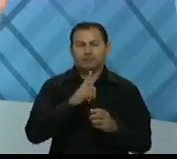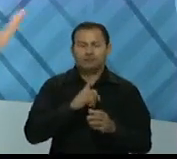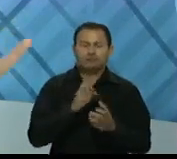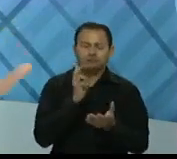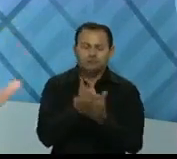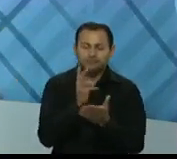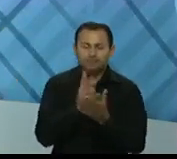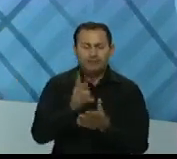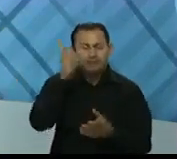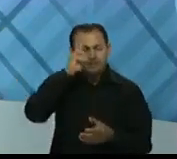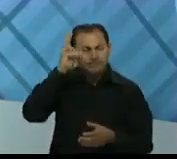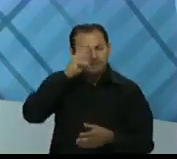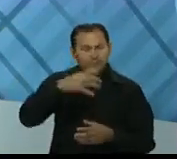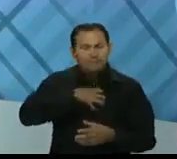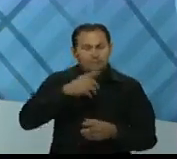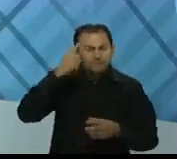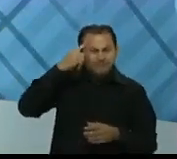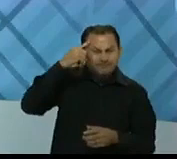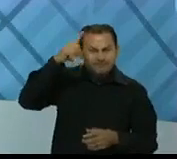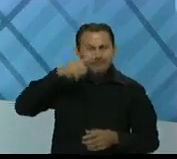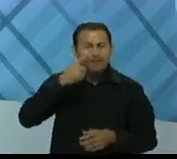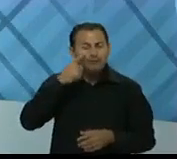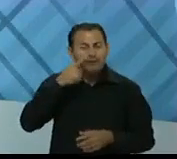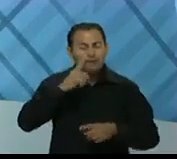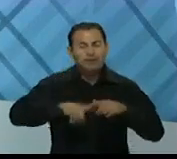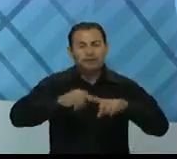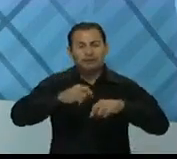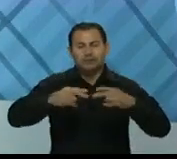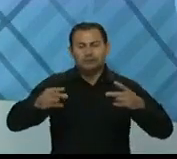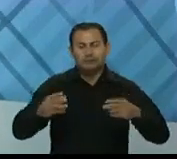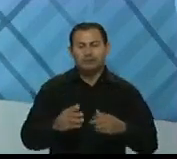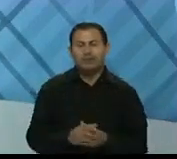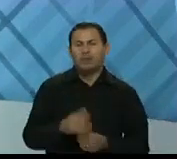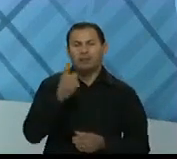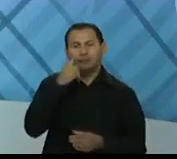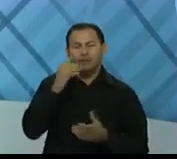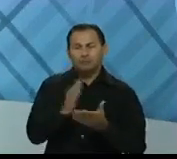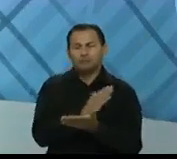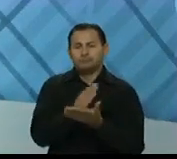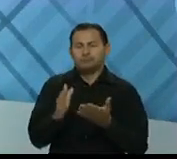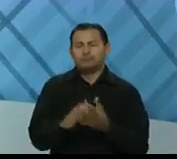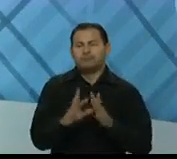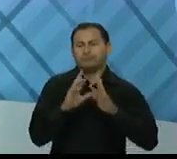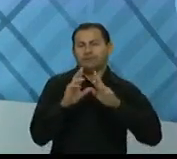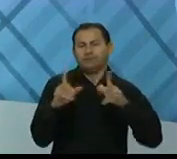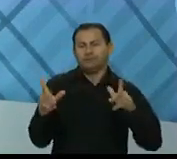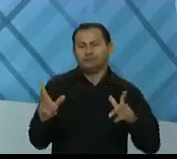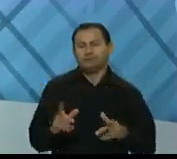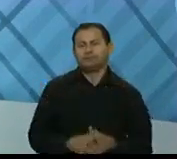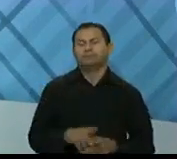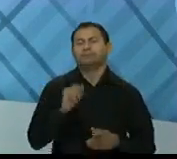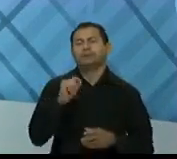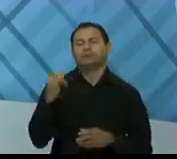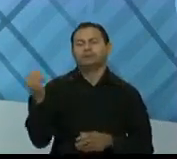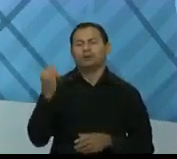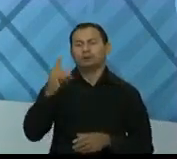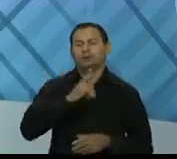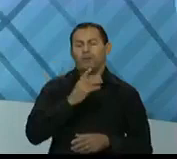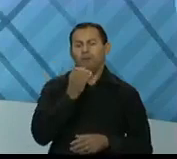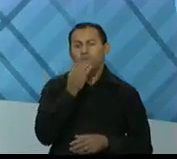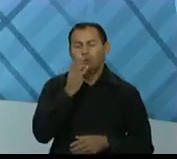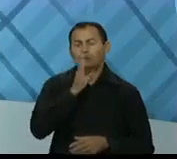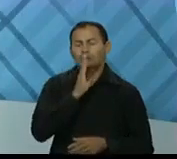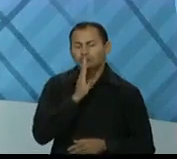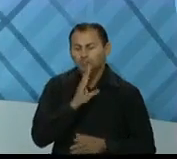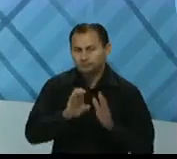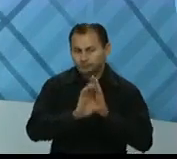sempre relembrar. Se sentir dúvida, reveja os materiais, veja algumas situações diferenciadas, que é importante que você tenha um bom domínio